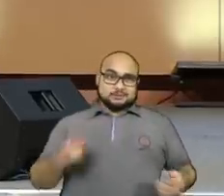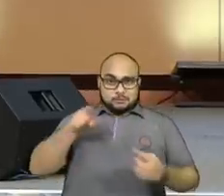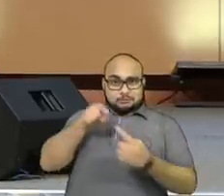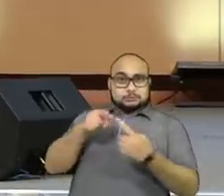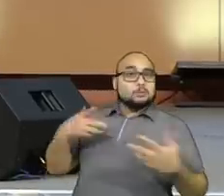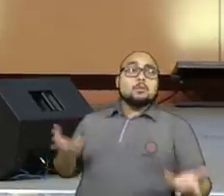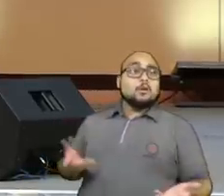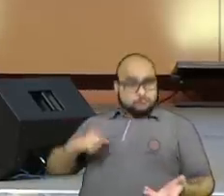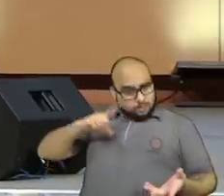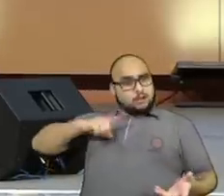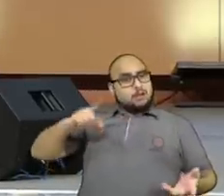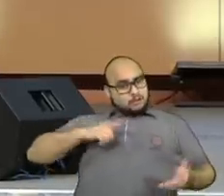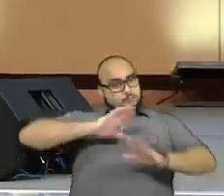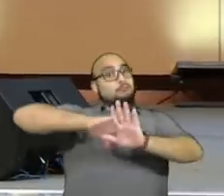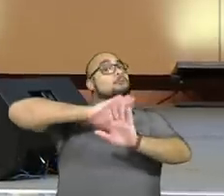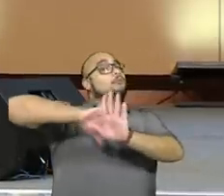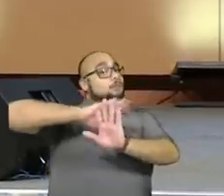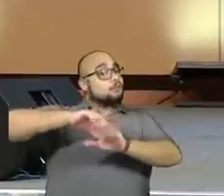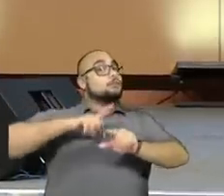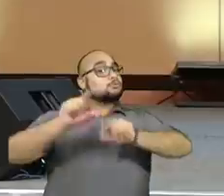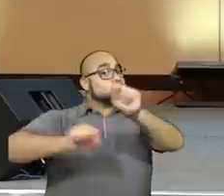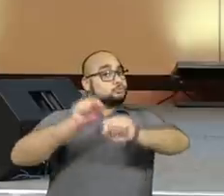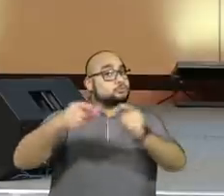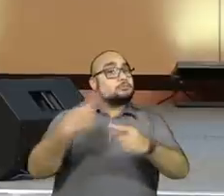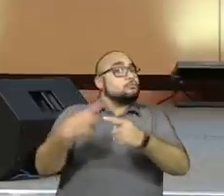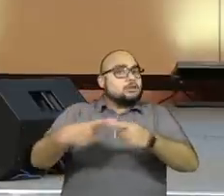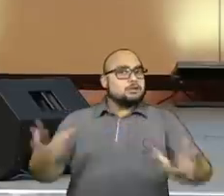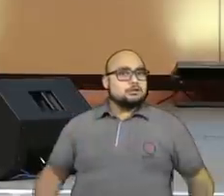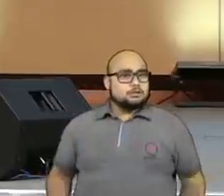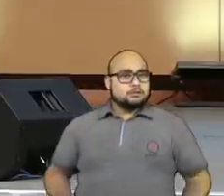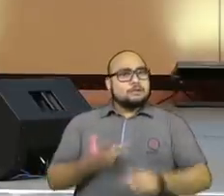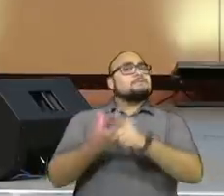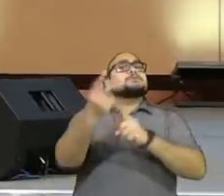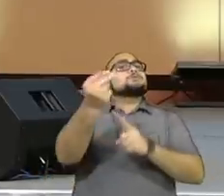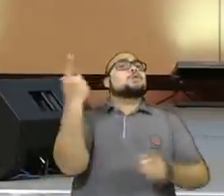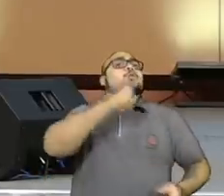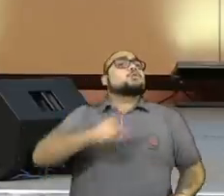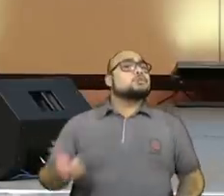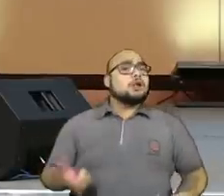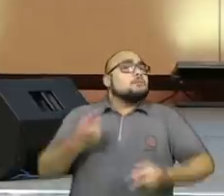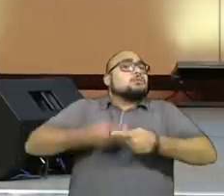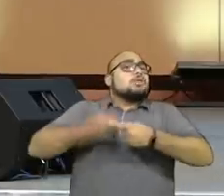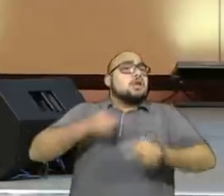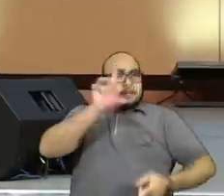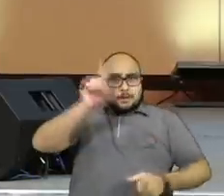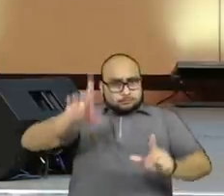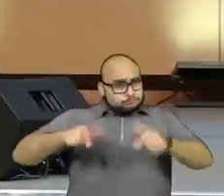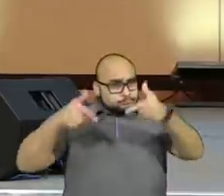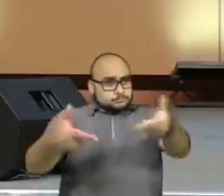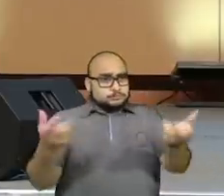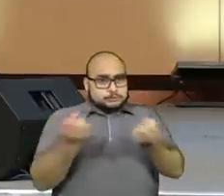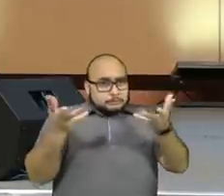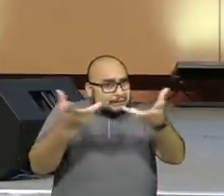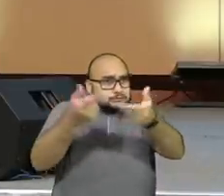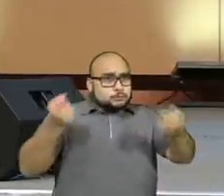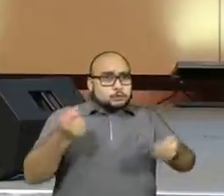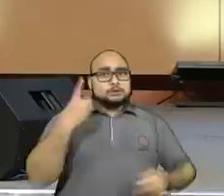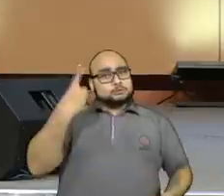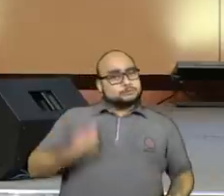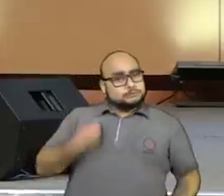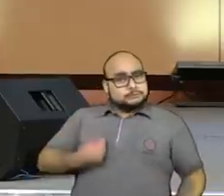quê? Você vai conquistar vitórias, porque Deus vai fazer maravilhas no meio de nós. Capítulo